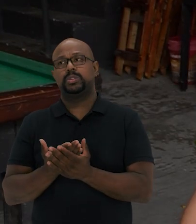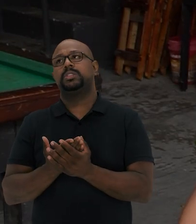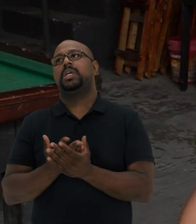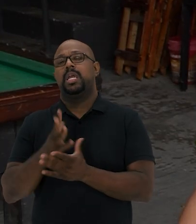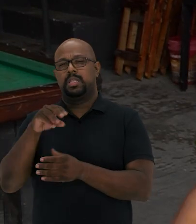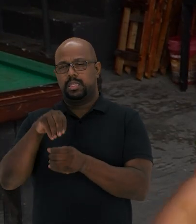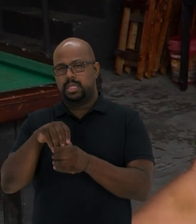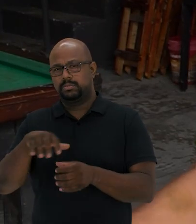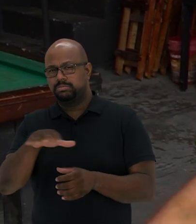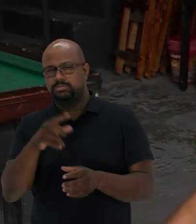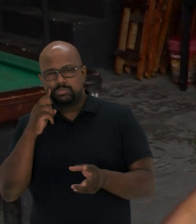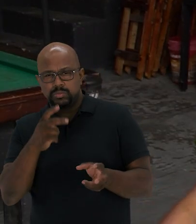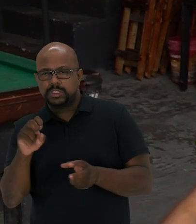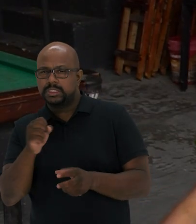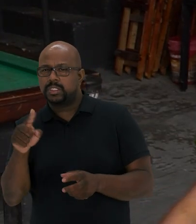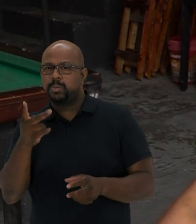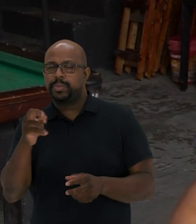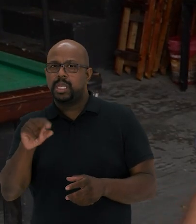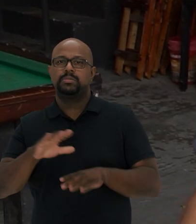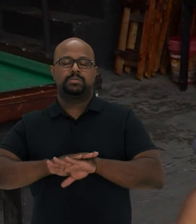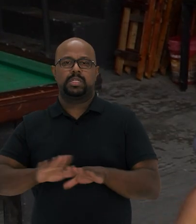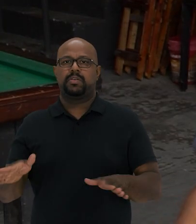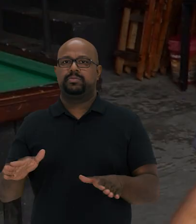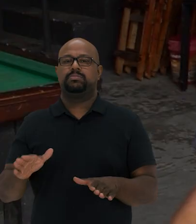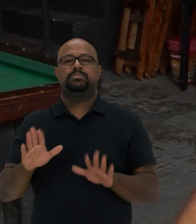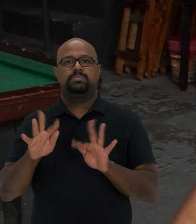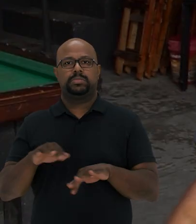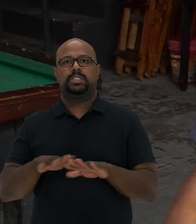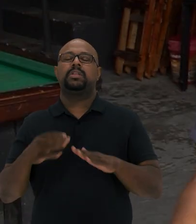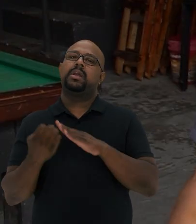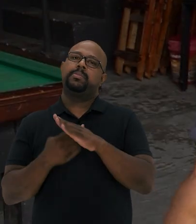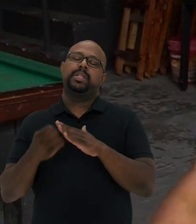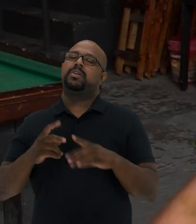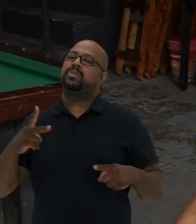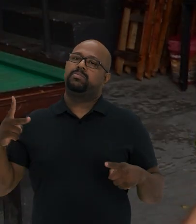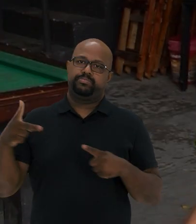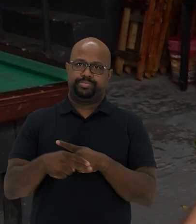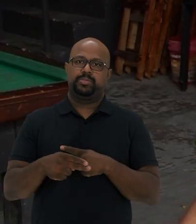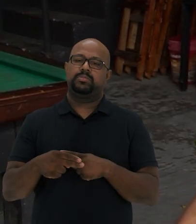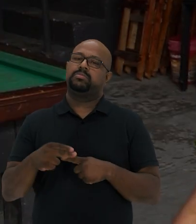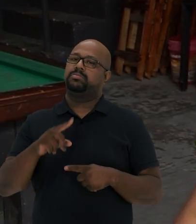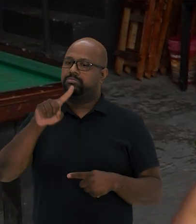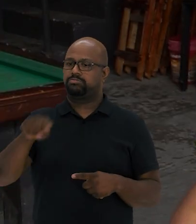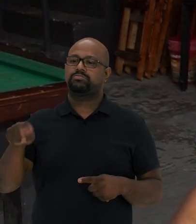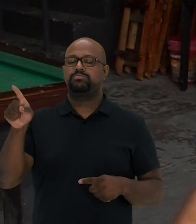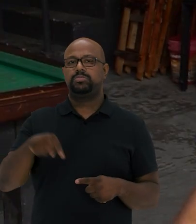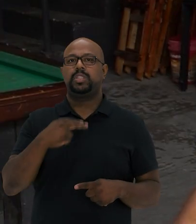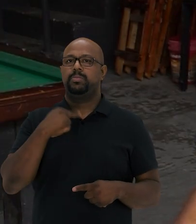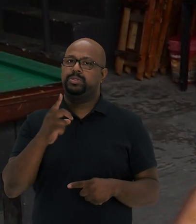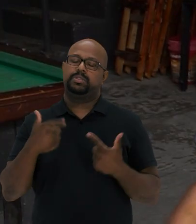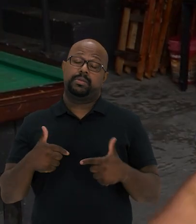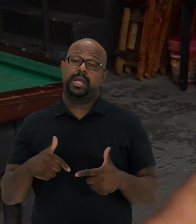estudos, né, dentro do que se conseguiu em São Pedro, estava encerrada. Então, a empresa foi interditada, né, e não poderia